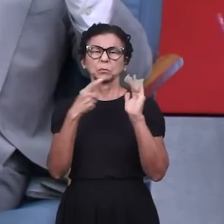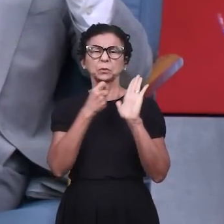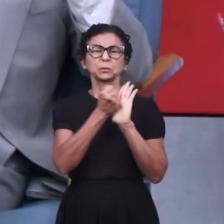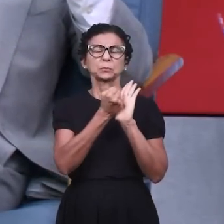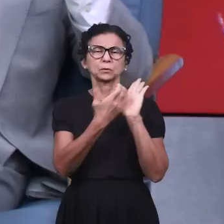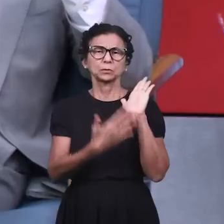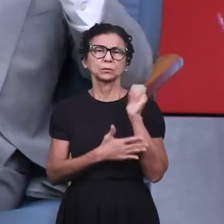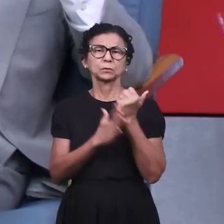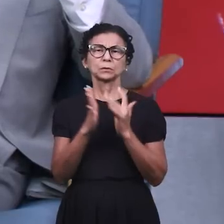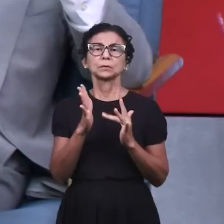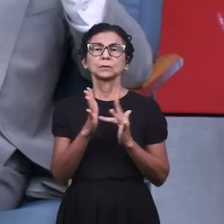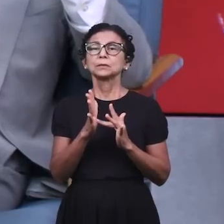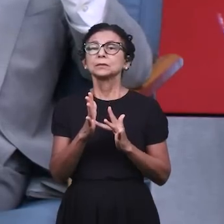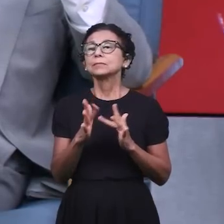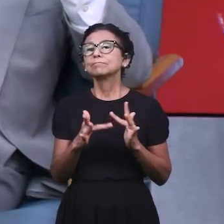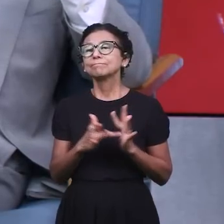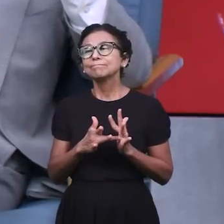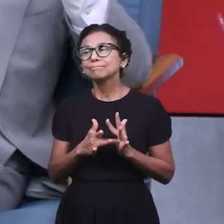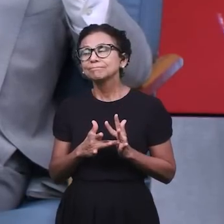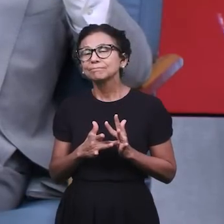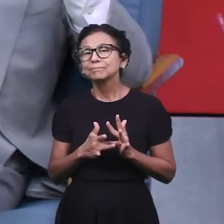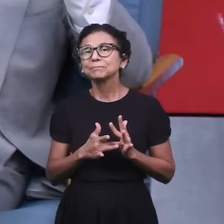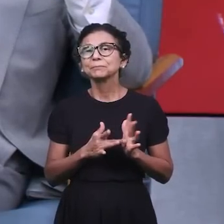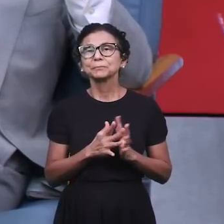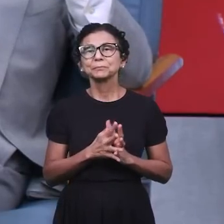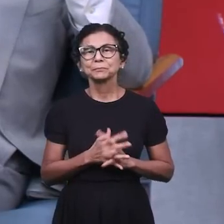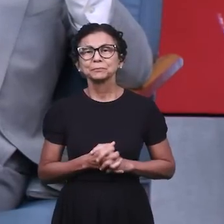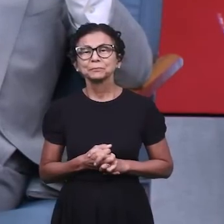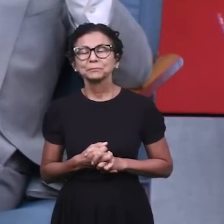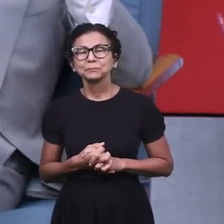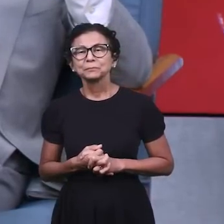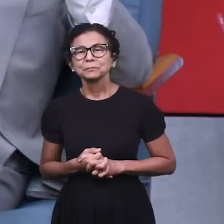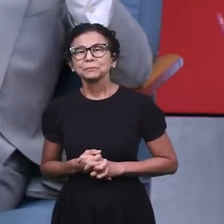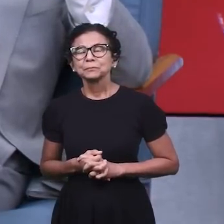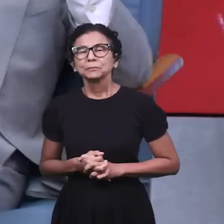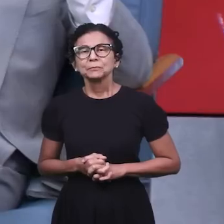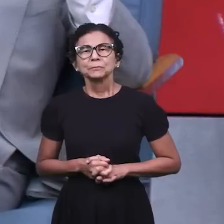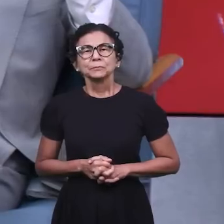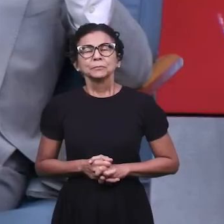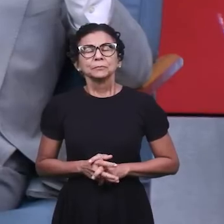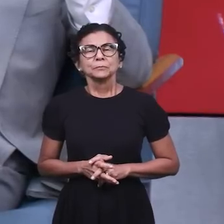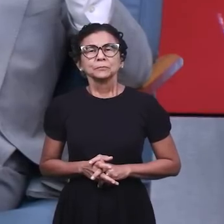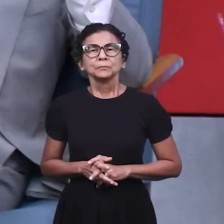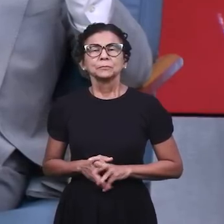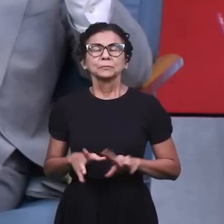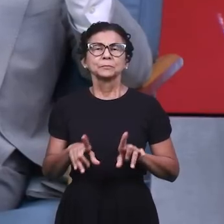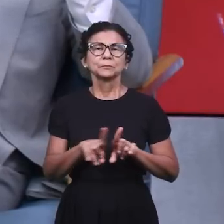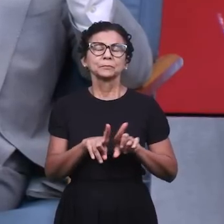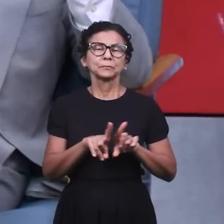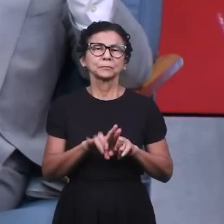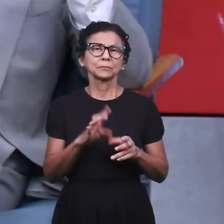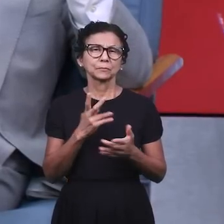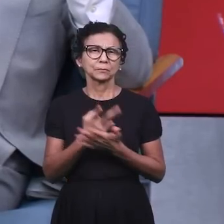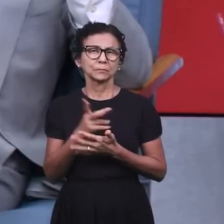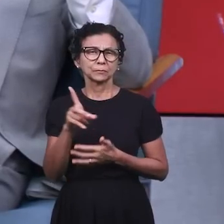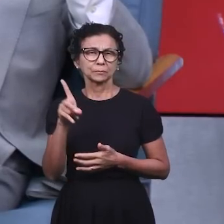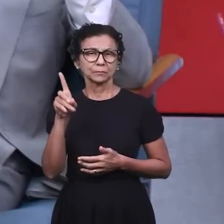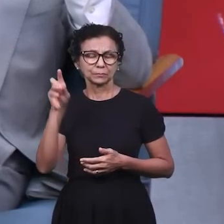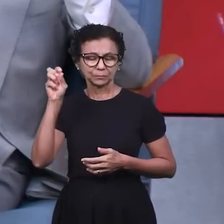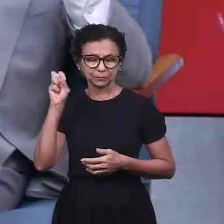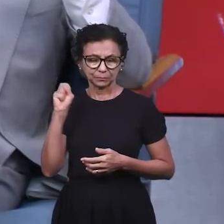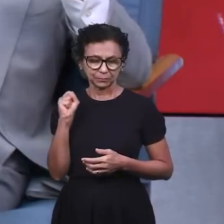tão maravilhosa, que um certo dia nós estávamos numa reunião de